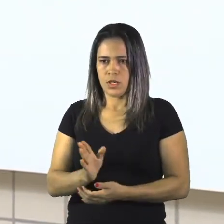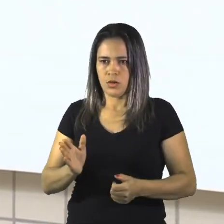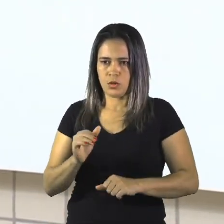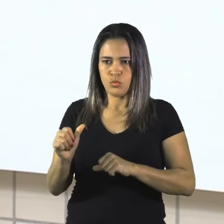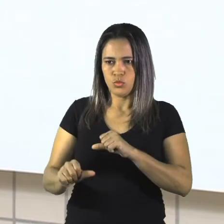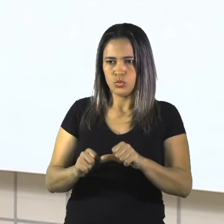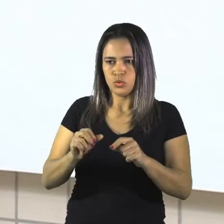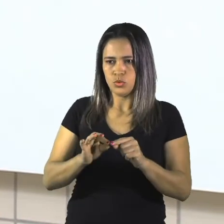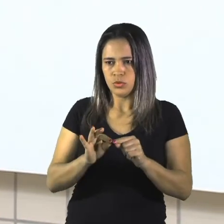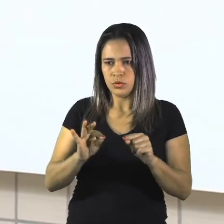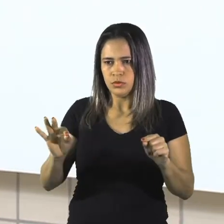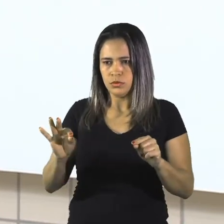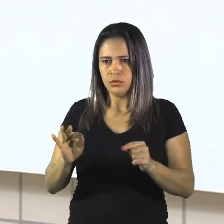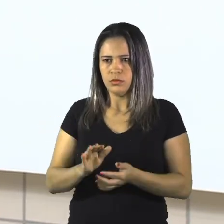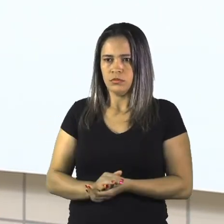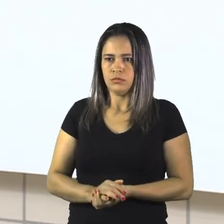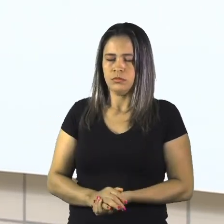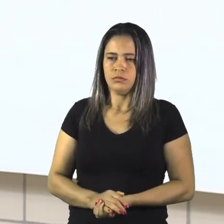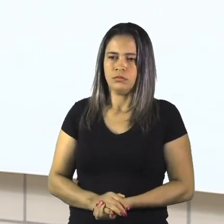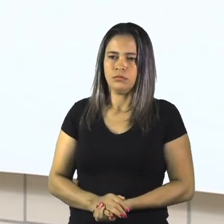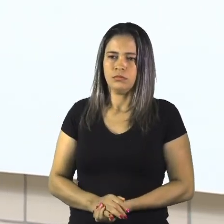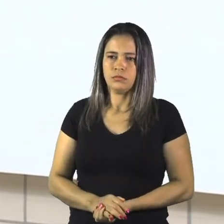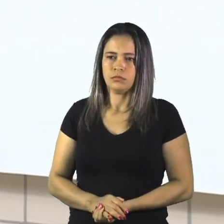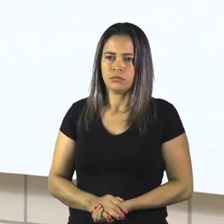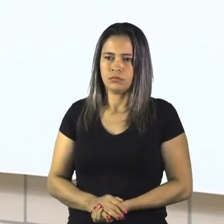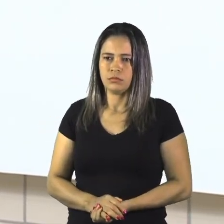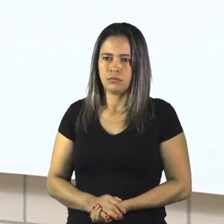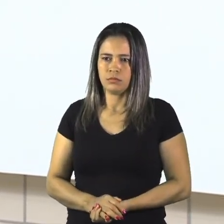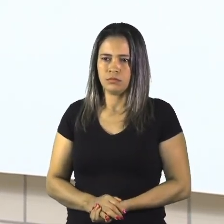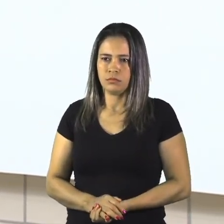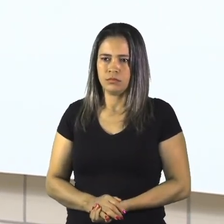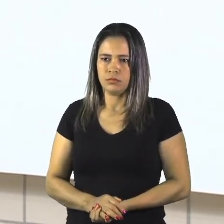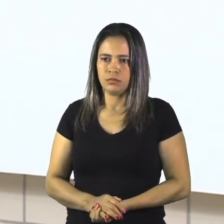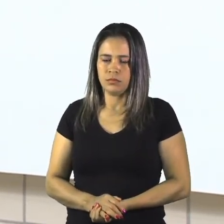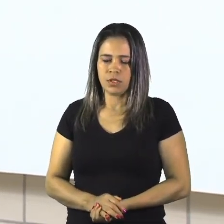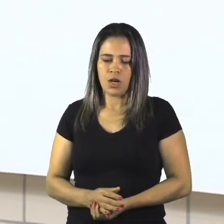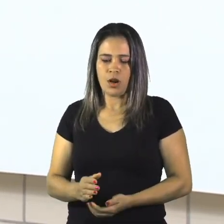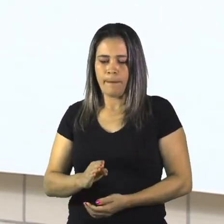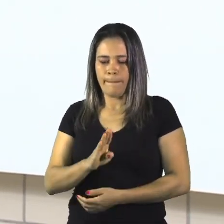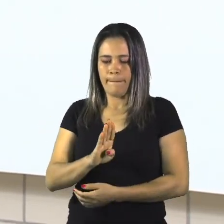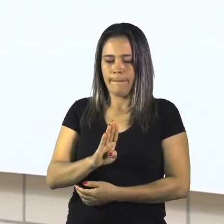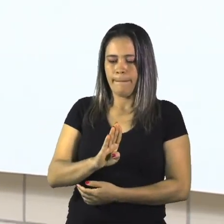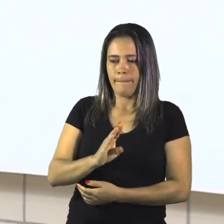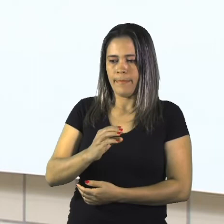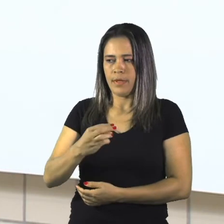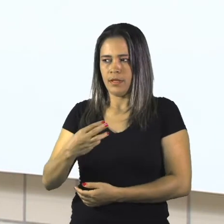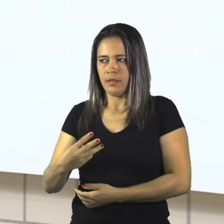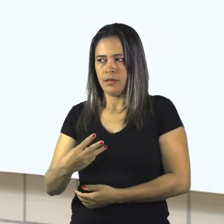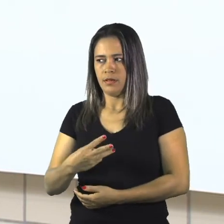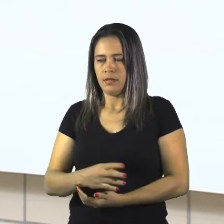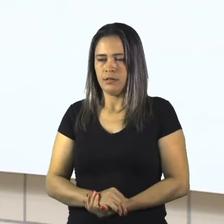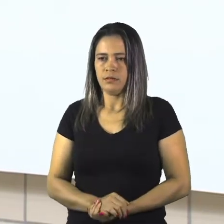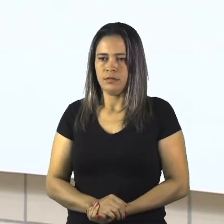deu uma subida, ele foi para cima, né? Ele foi para a linha 3, beleza?